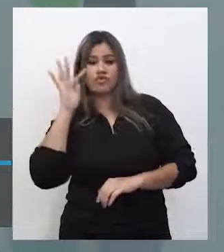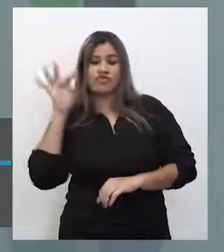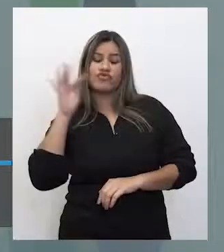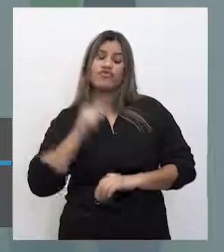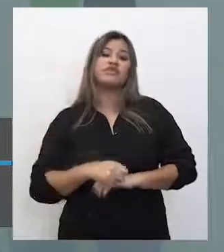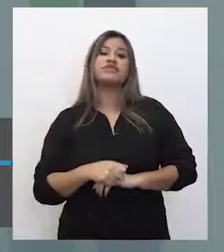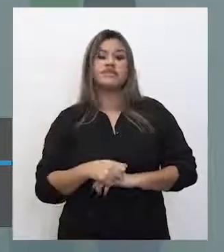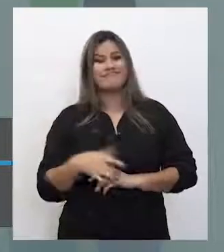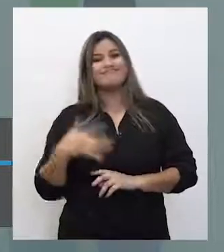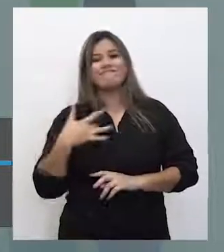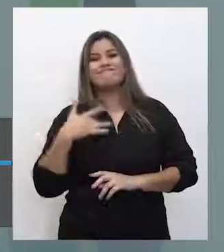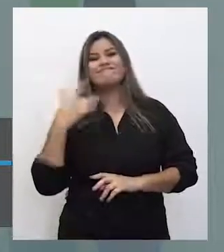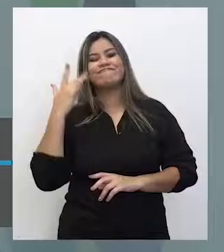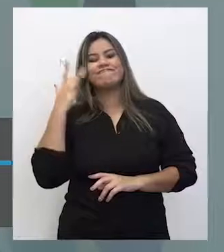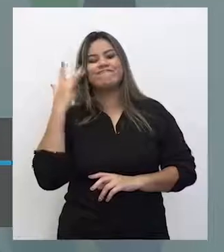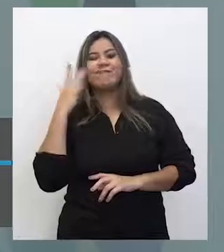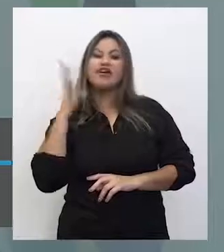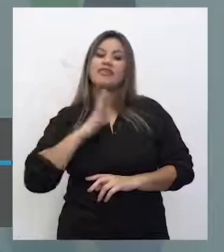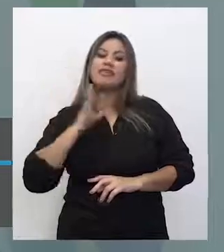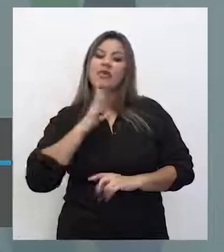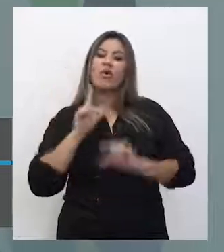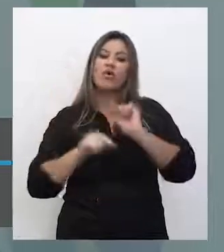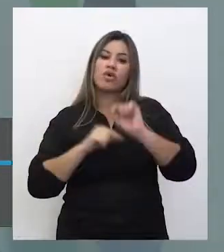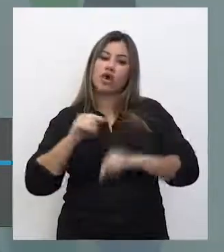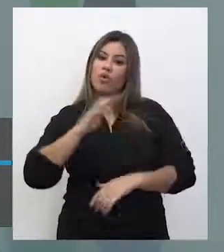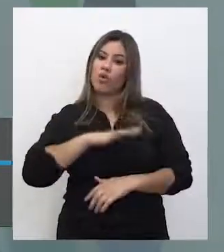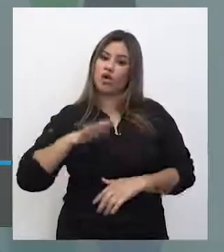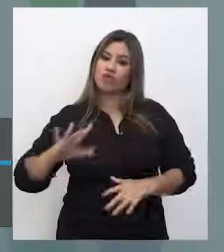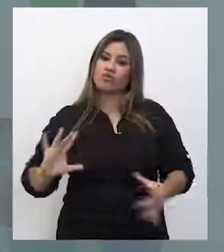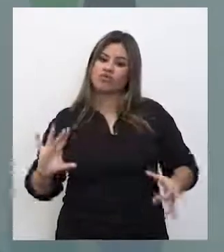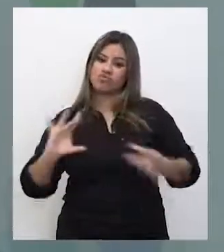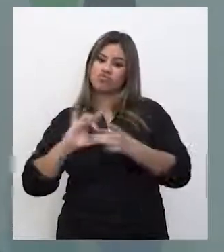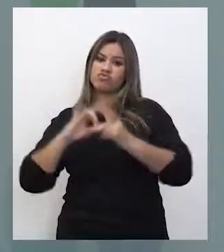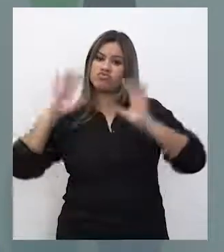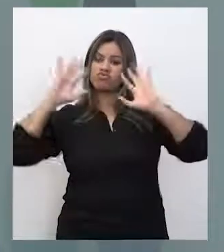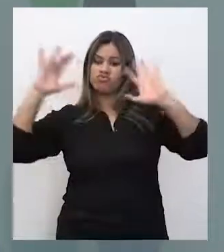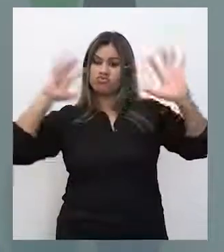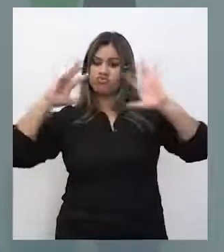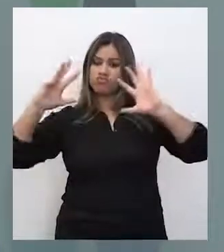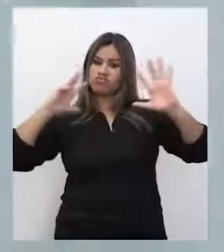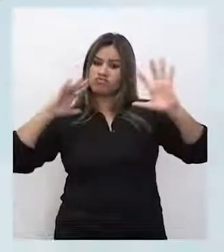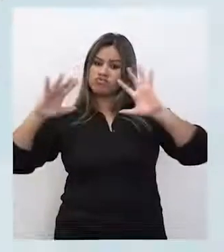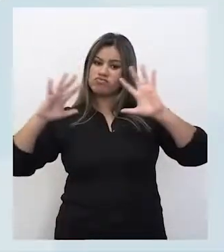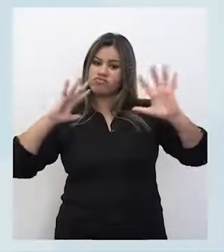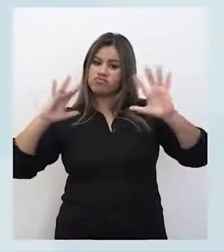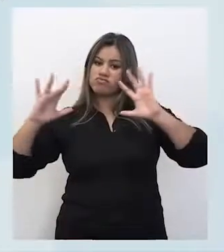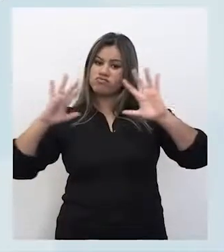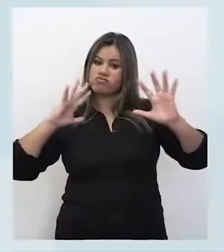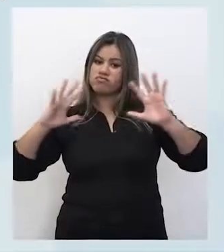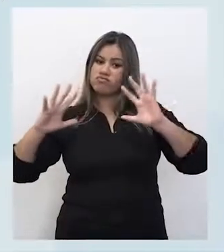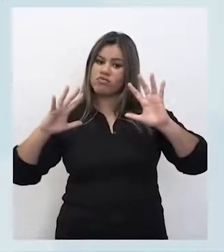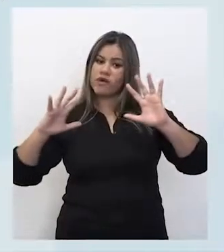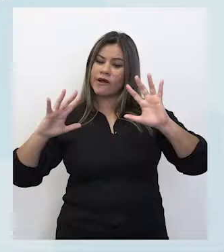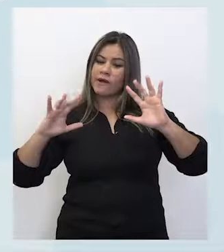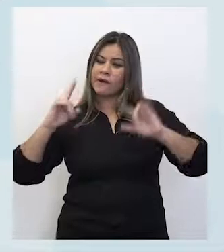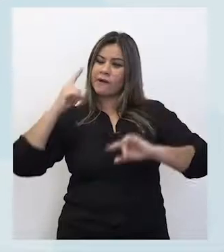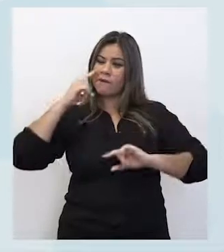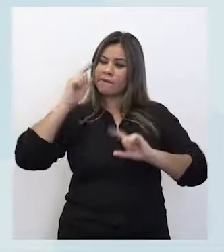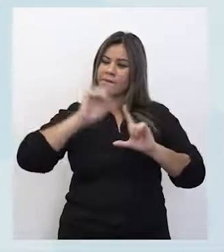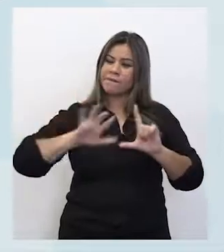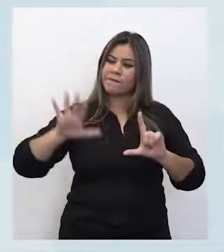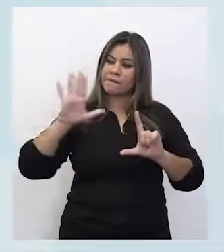tão legal quando isso acontece, que é quando o aluno pode fazer uma reflexão fazendo a evidenciação através